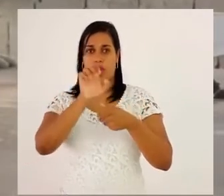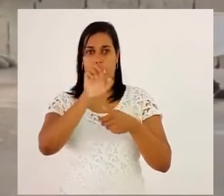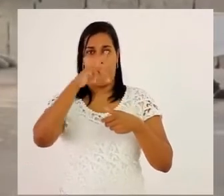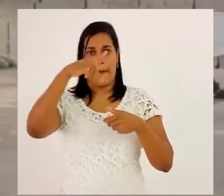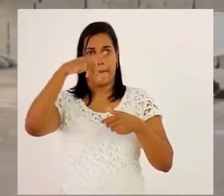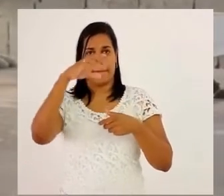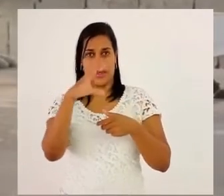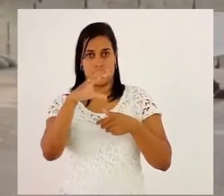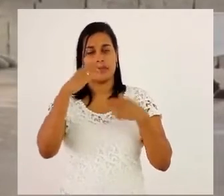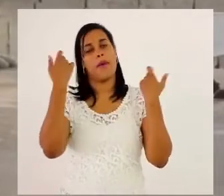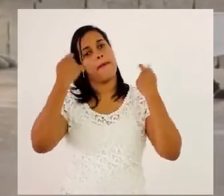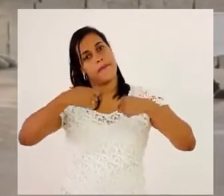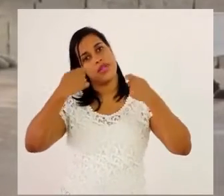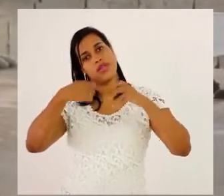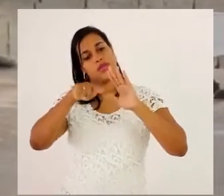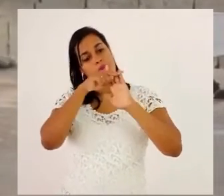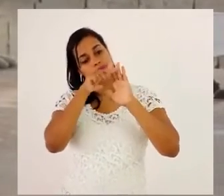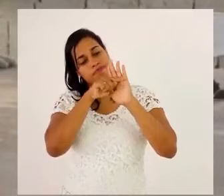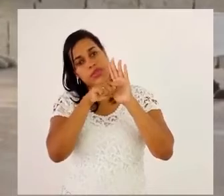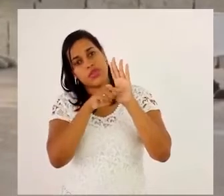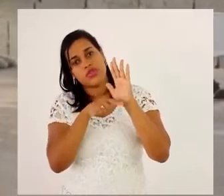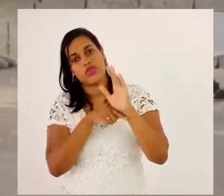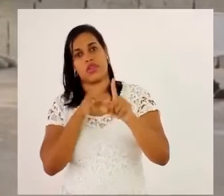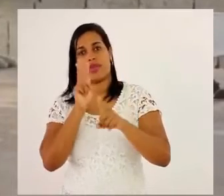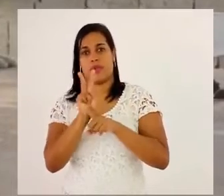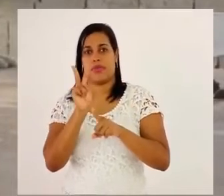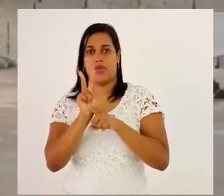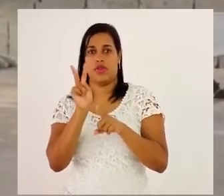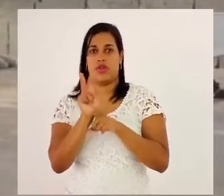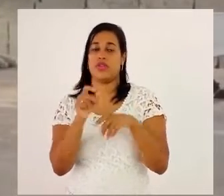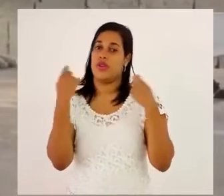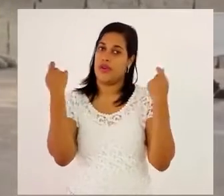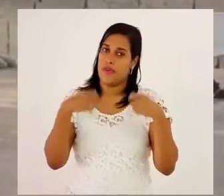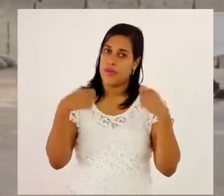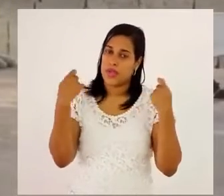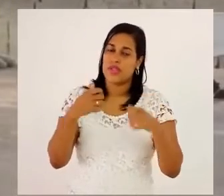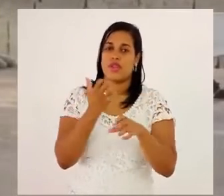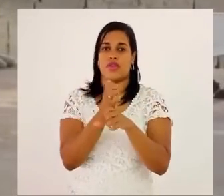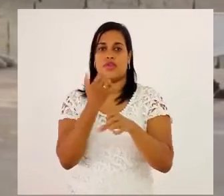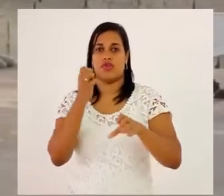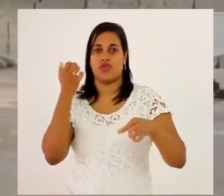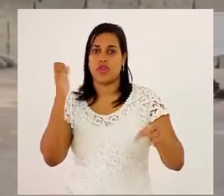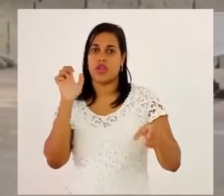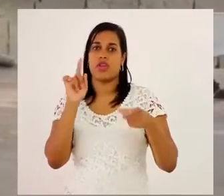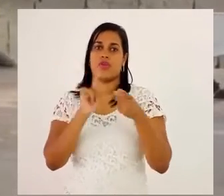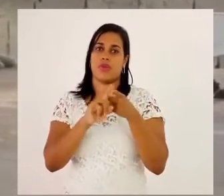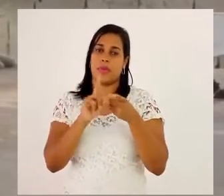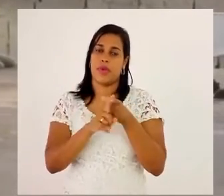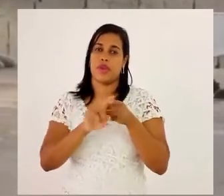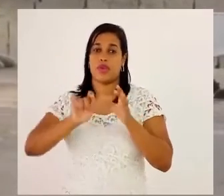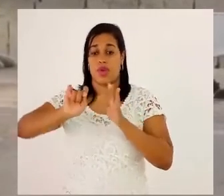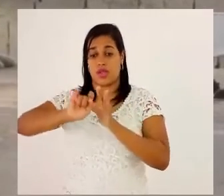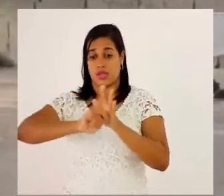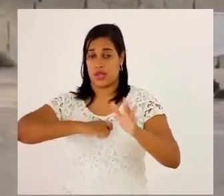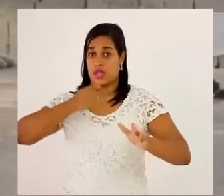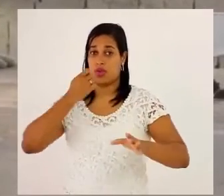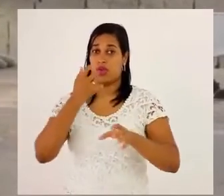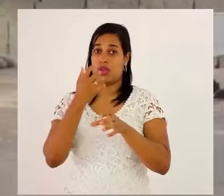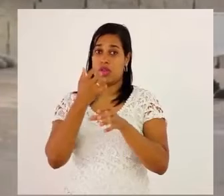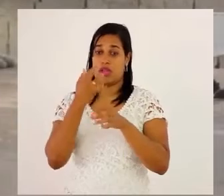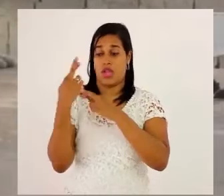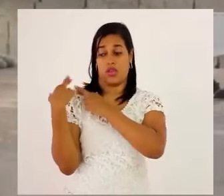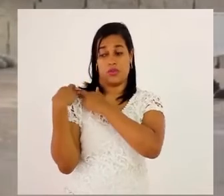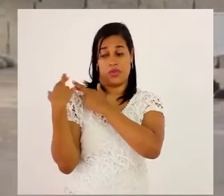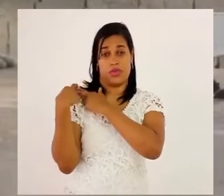é obrigatório um projeto de proteção. Vai precisar de um engenheiro, vai ter uma assinatura na anotação de